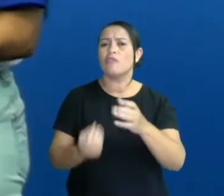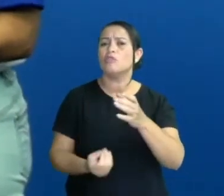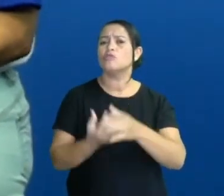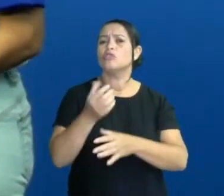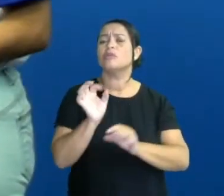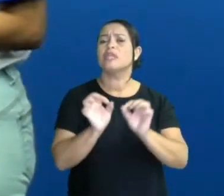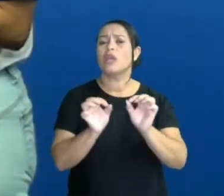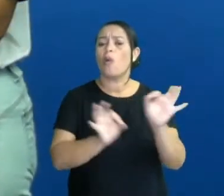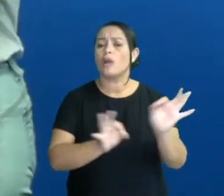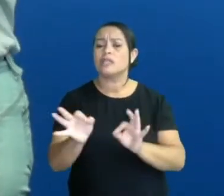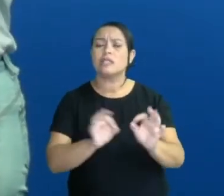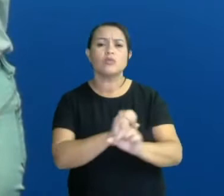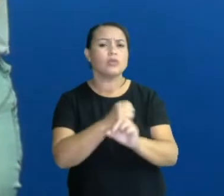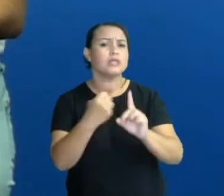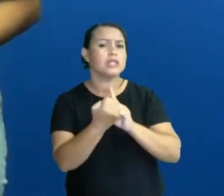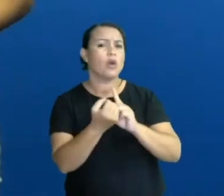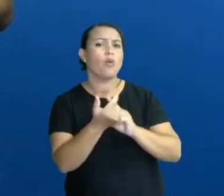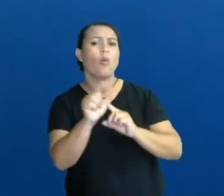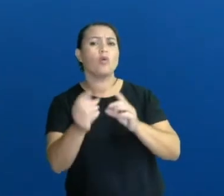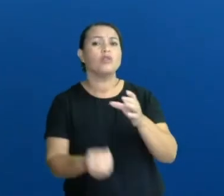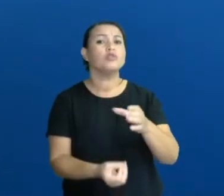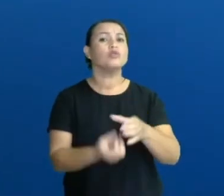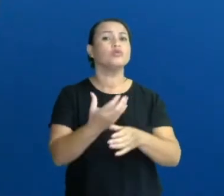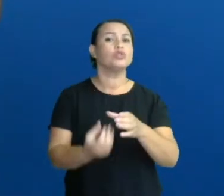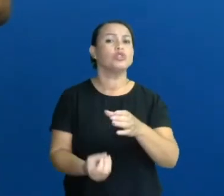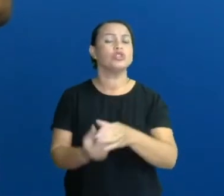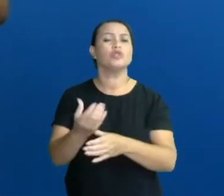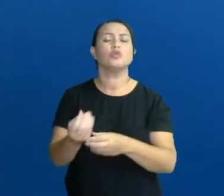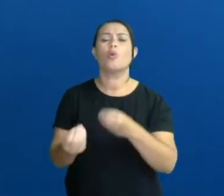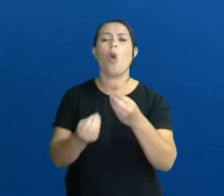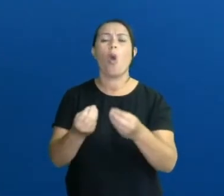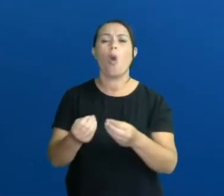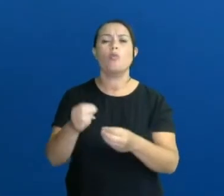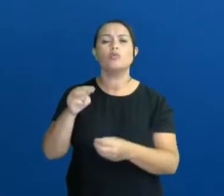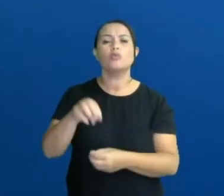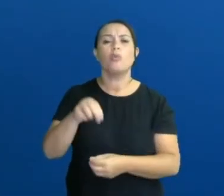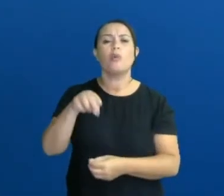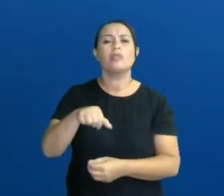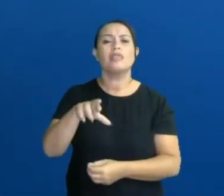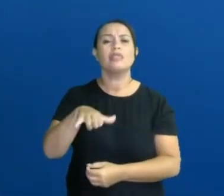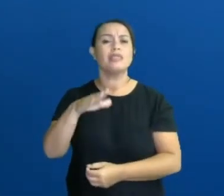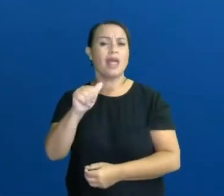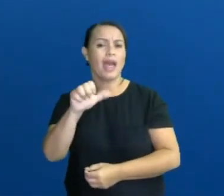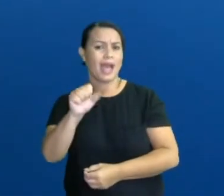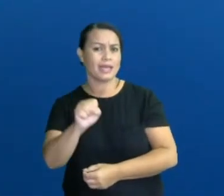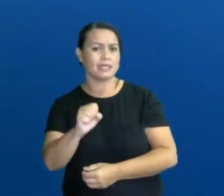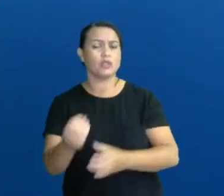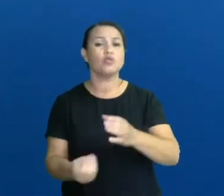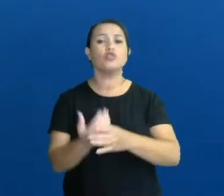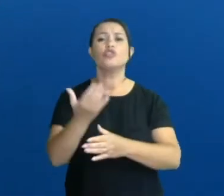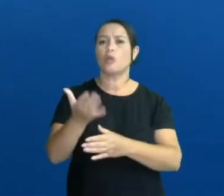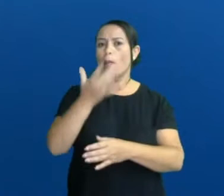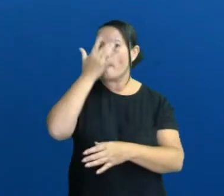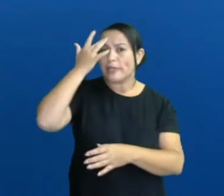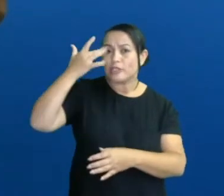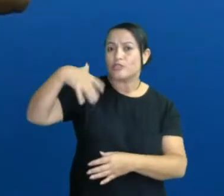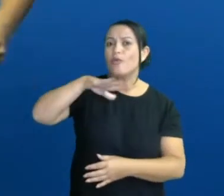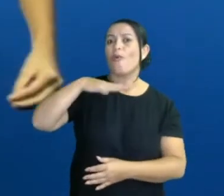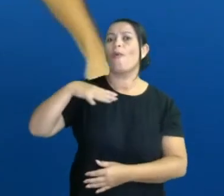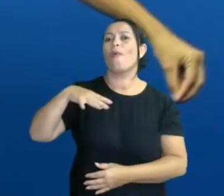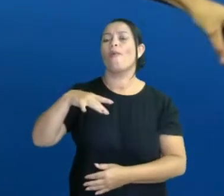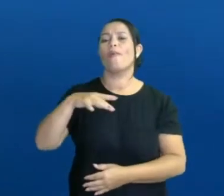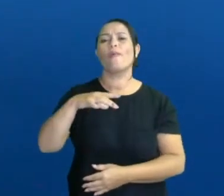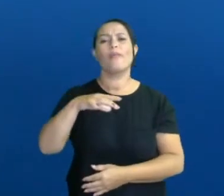se formando. Então, de onde surgem os monarcas? Os monarcas são o quê? São nobres que têm